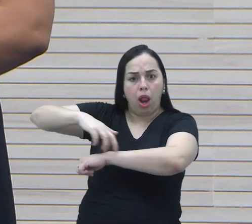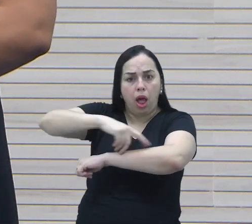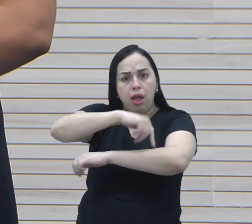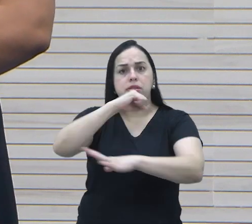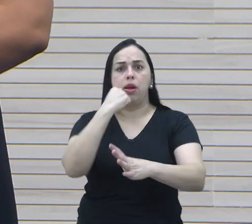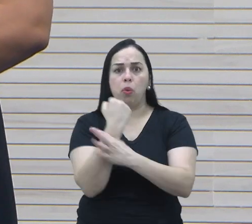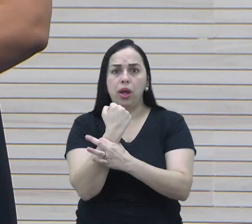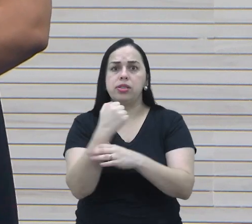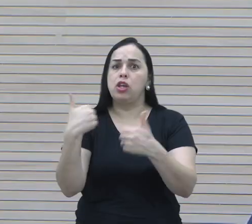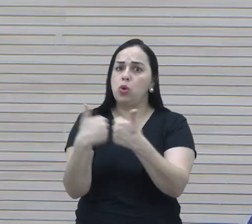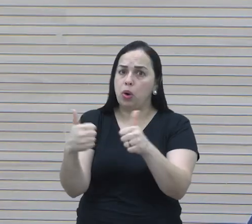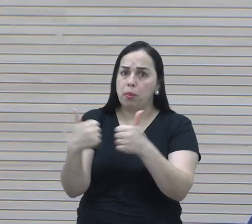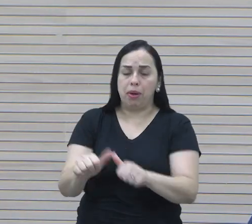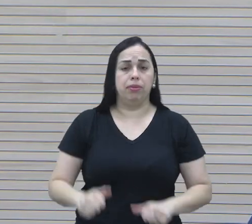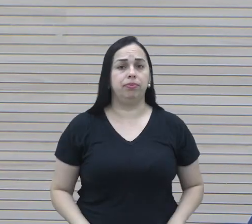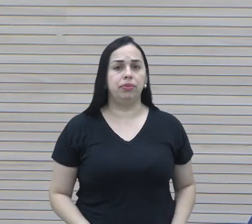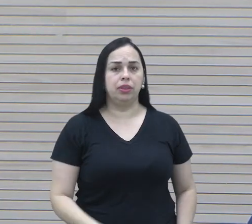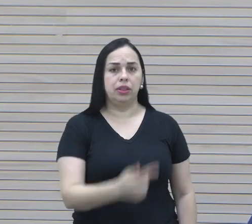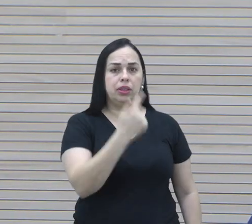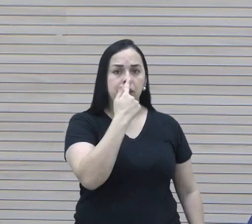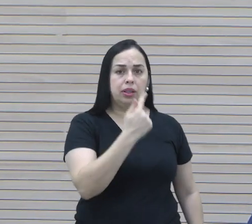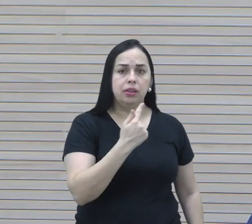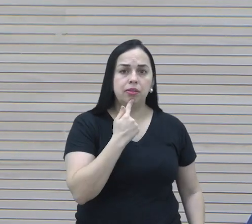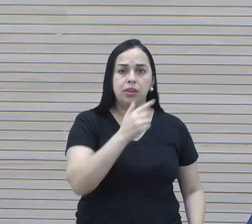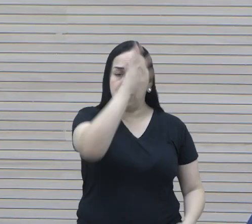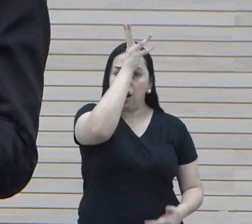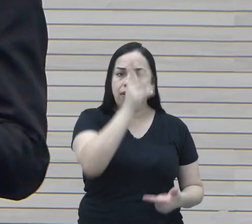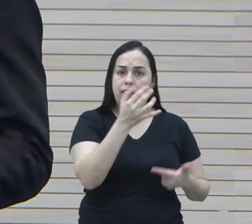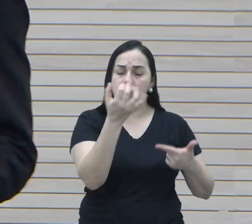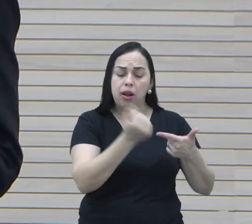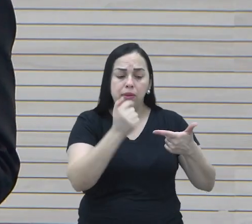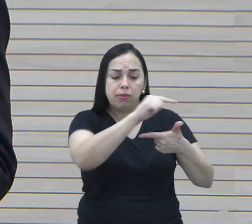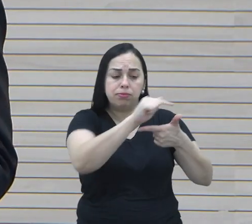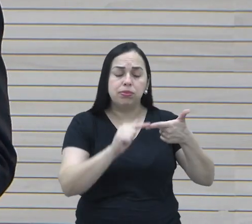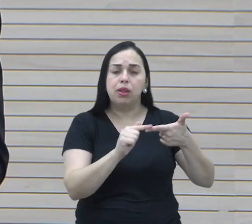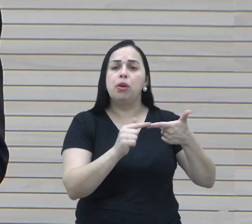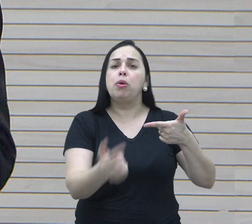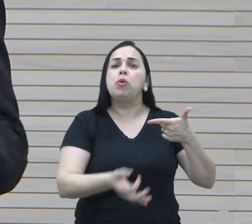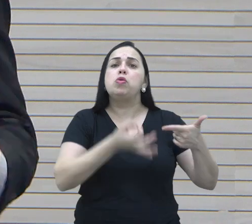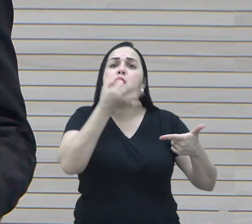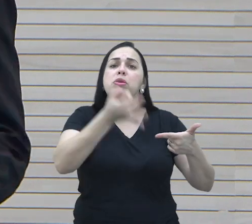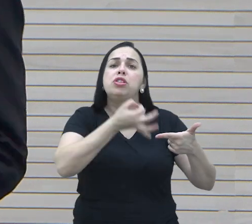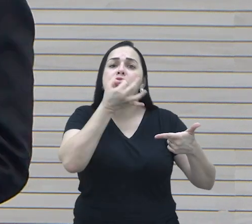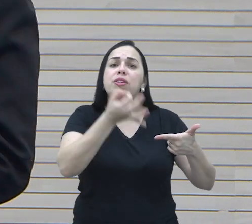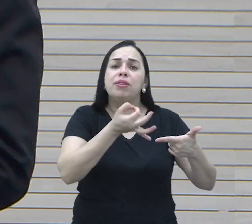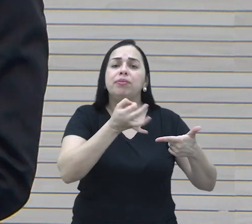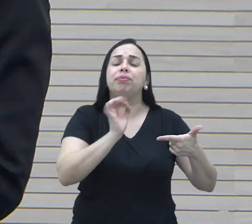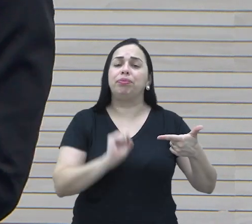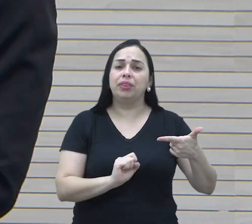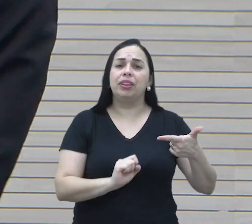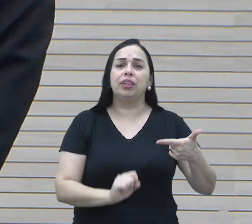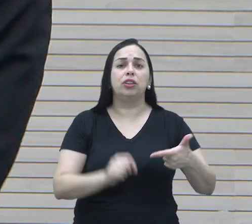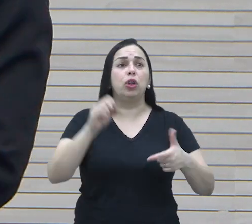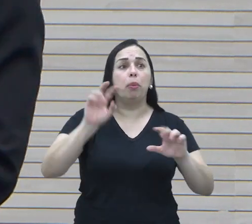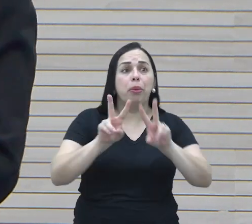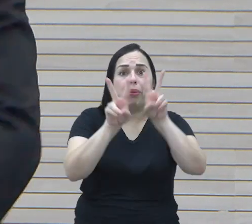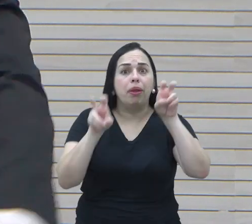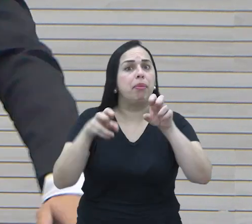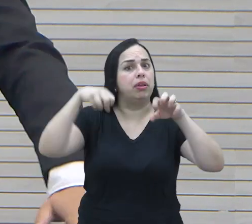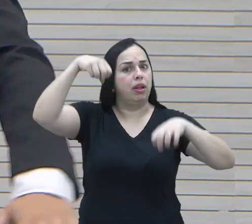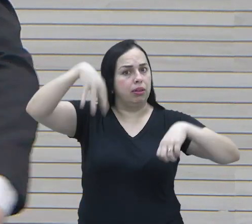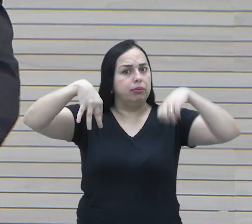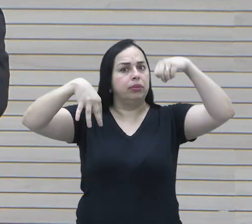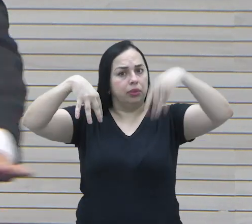no transporte público. No Eugênio de Melo e Galo Branco, as principais demandas foram em relação à